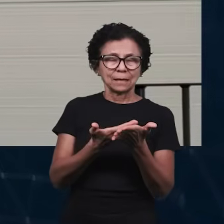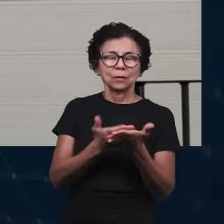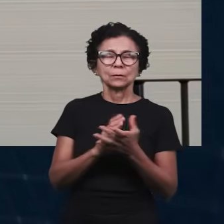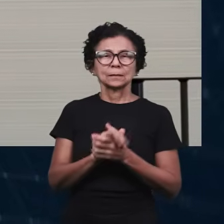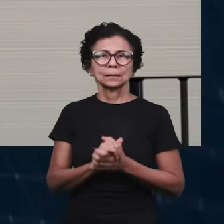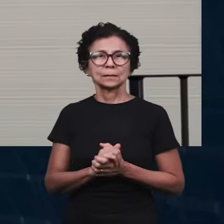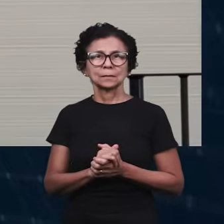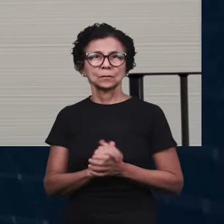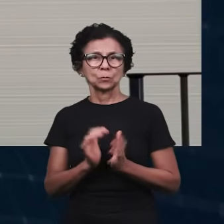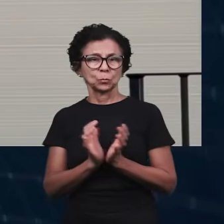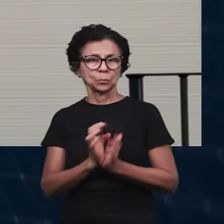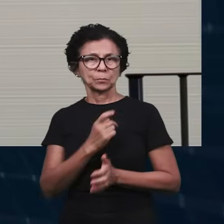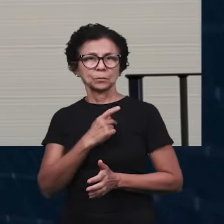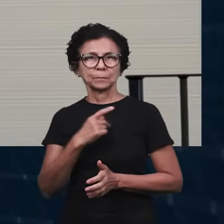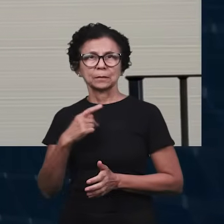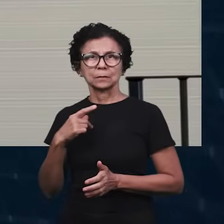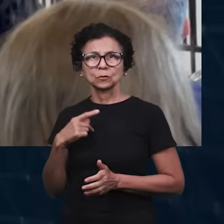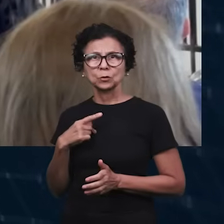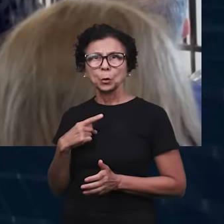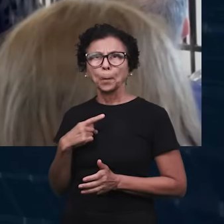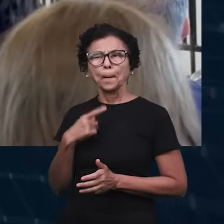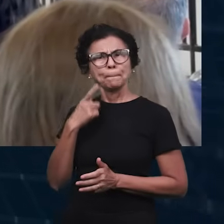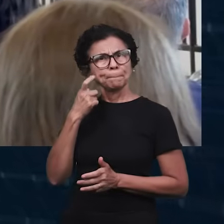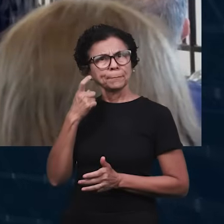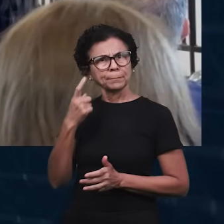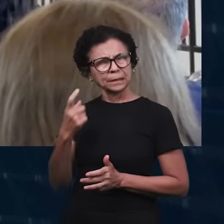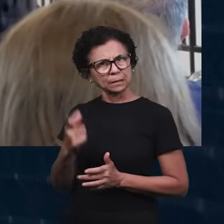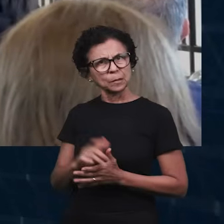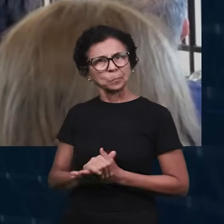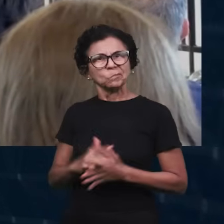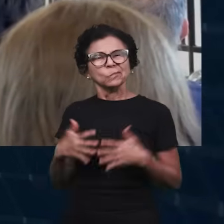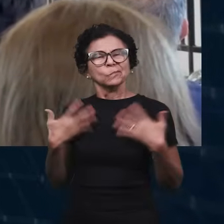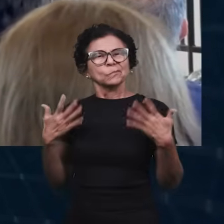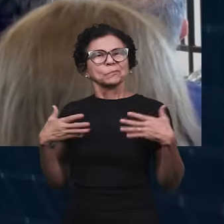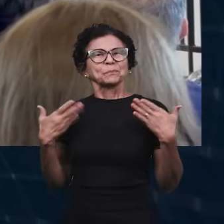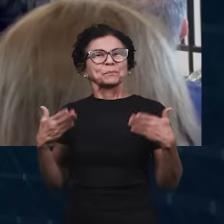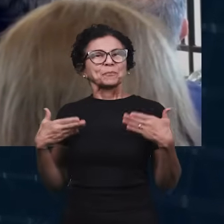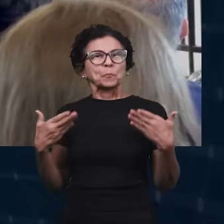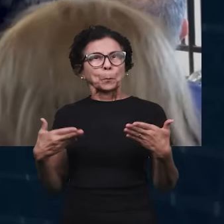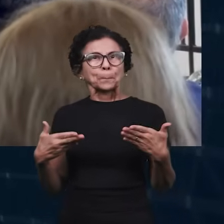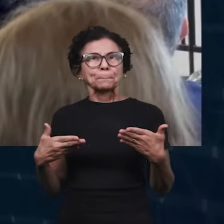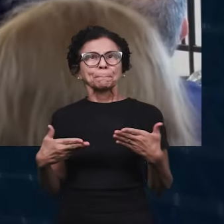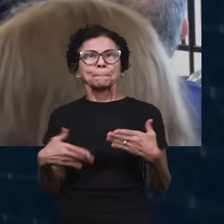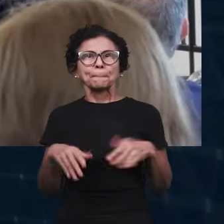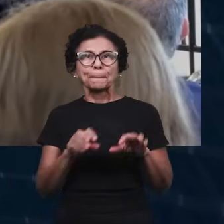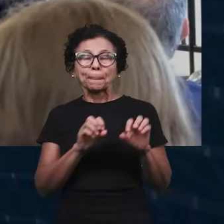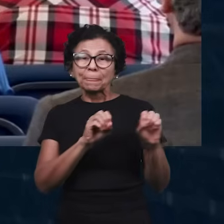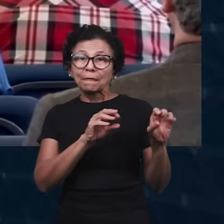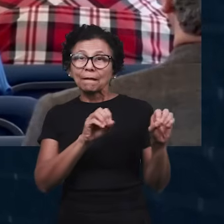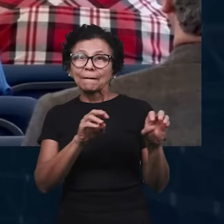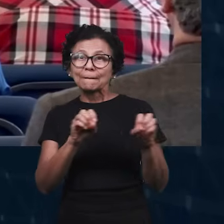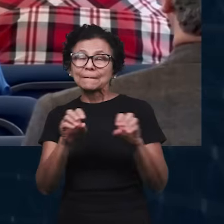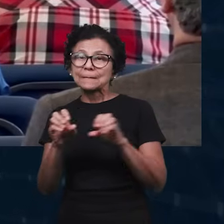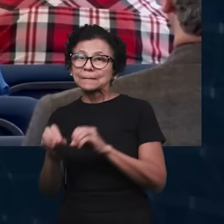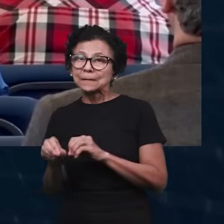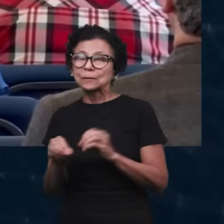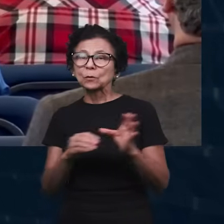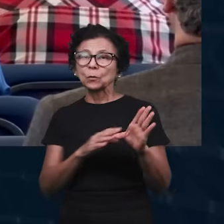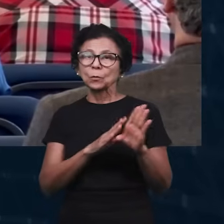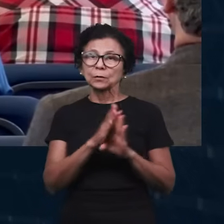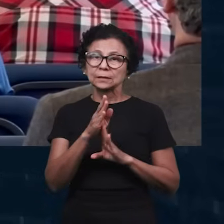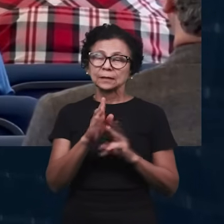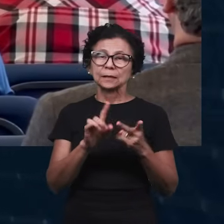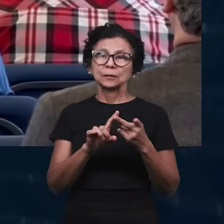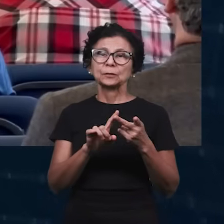aulas ministradas pelos pastores foram recebidas com grande interesse e entusiasmo. Os ensinamentos transmitidos